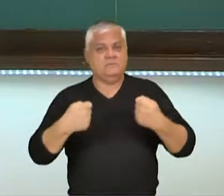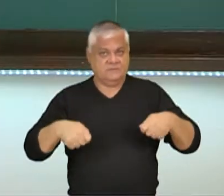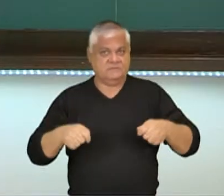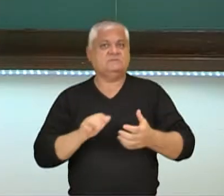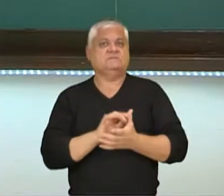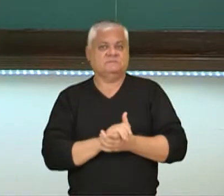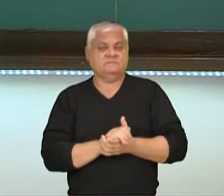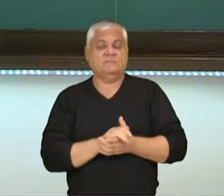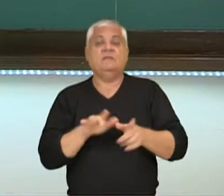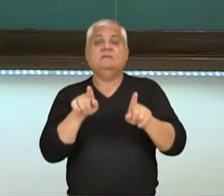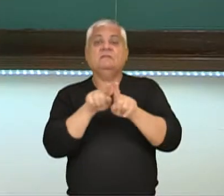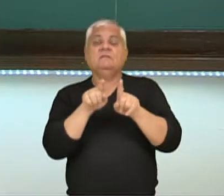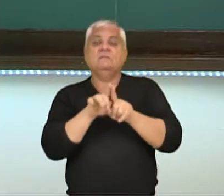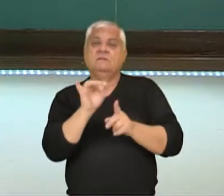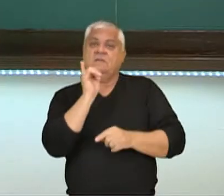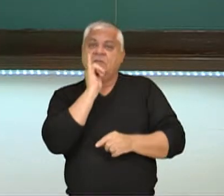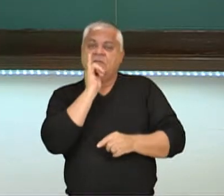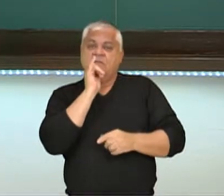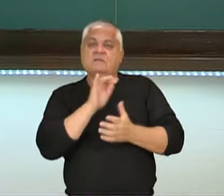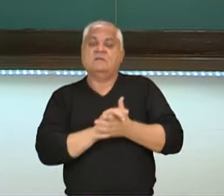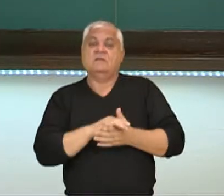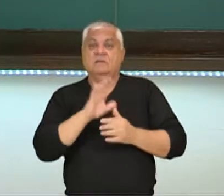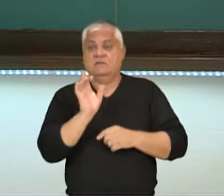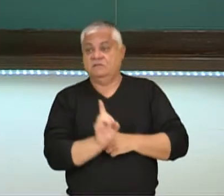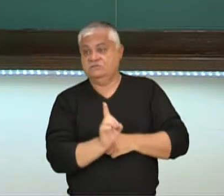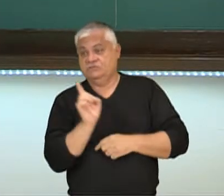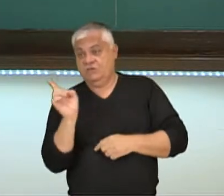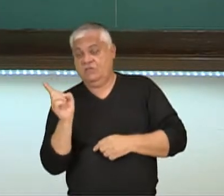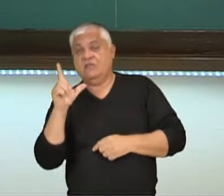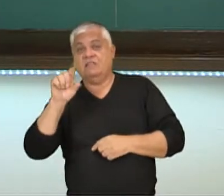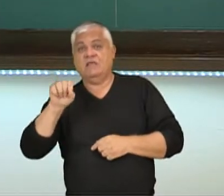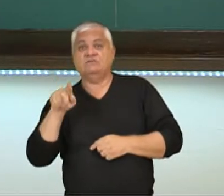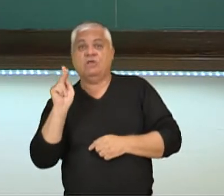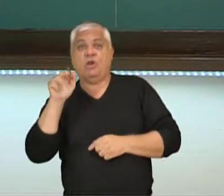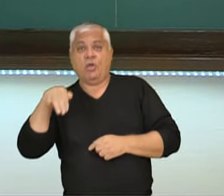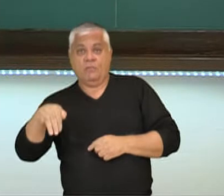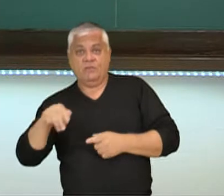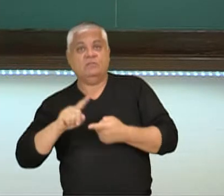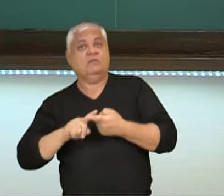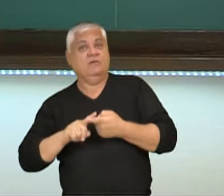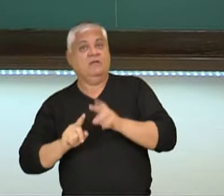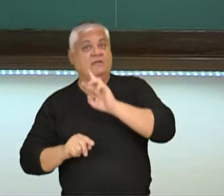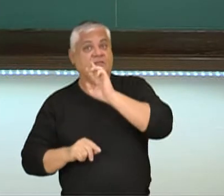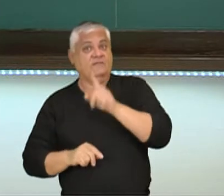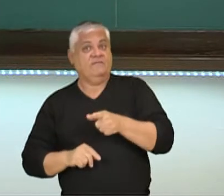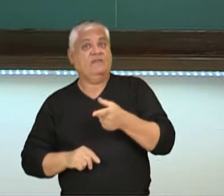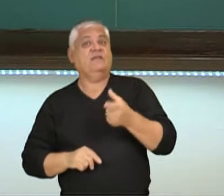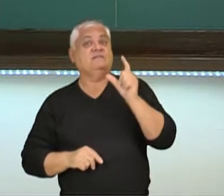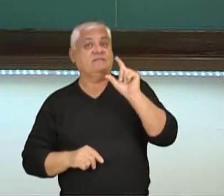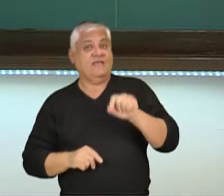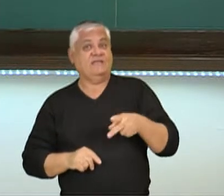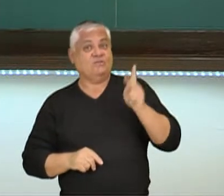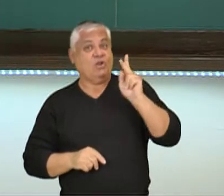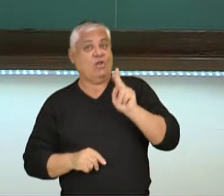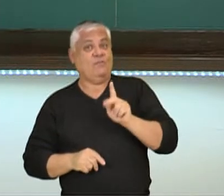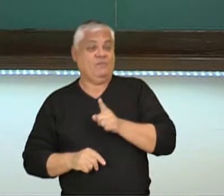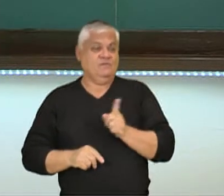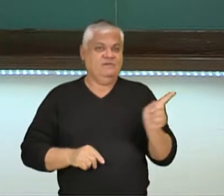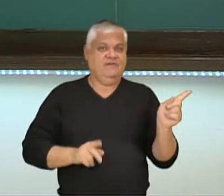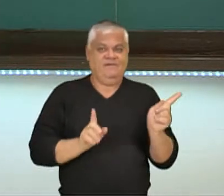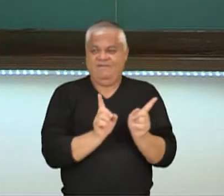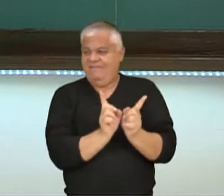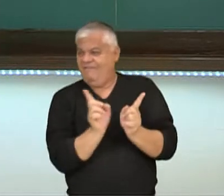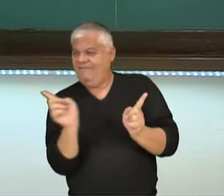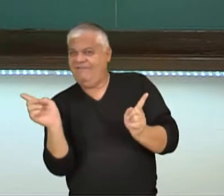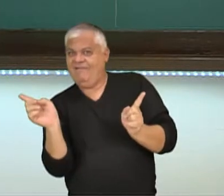vale destacar que estar para a direita a 10 km por hora é diferente do que estar para a esquerda a 10 km por